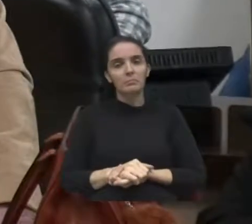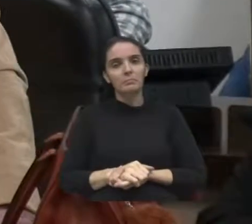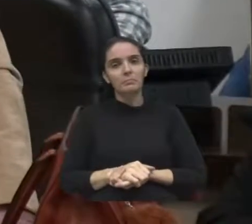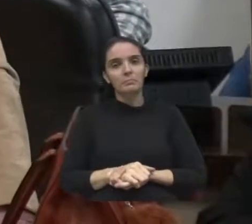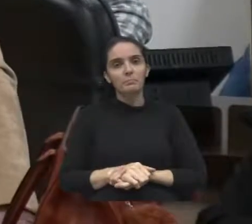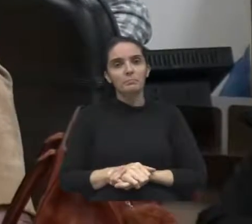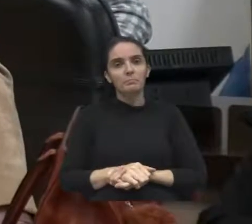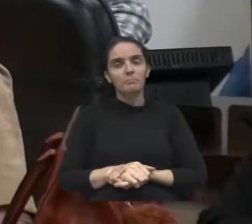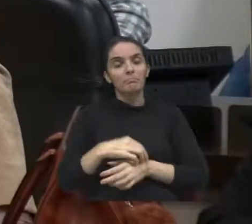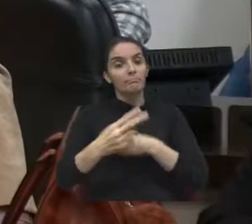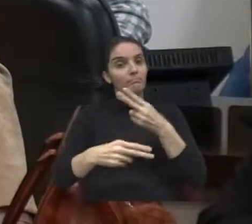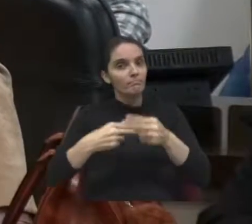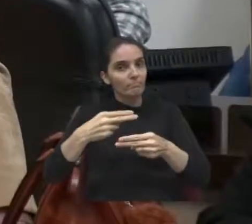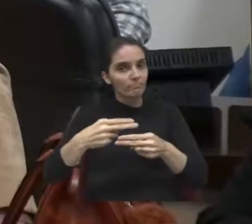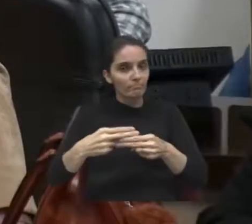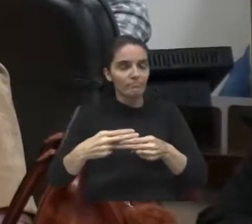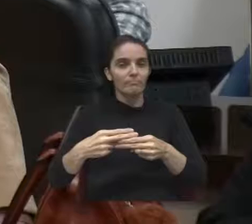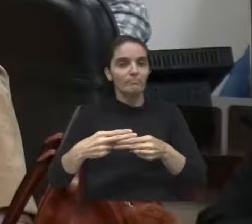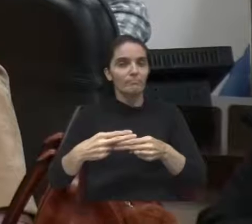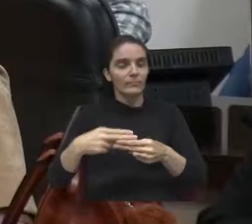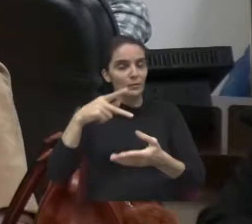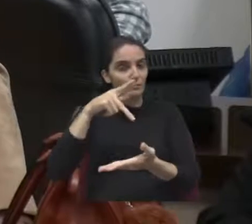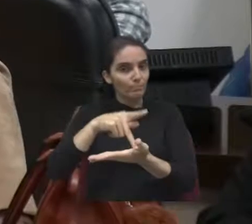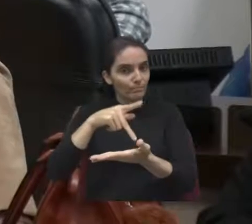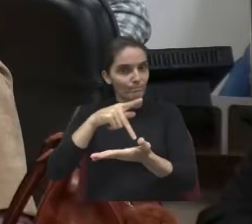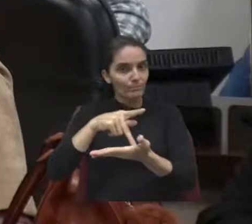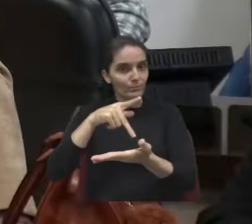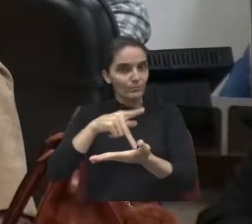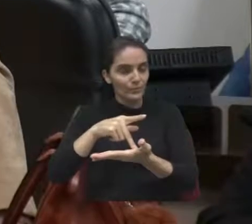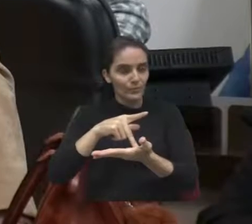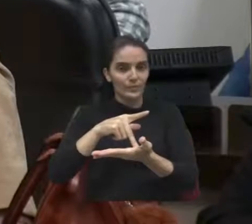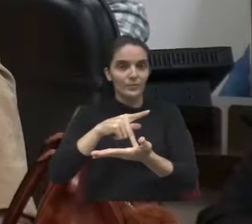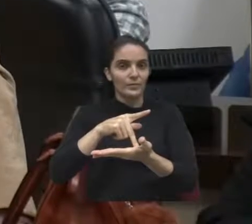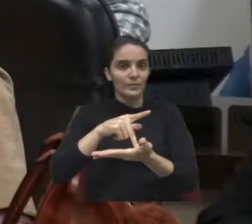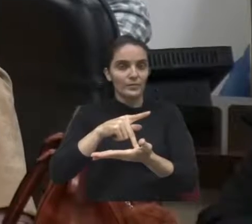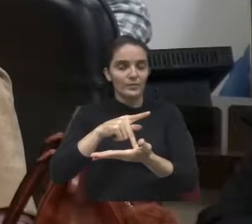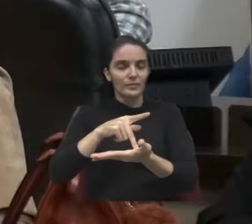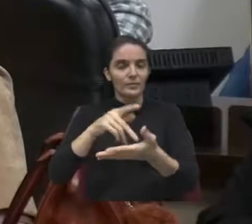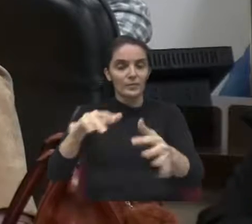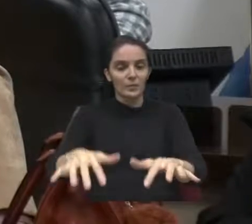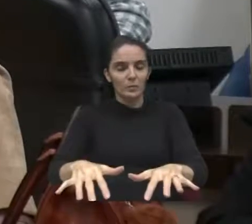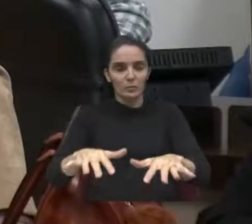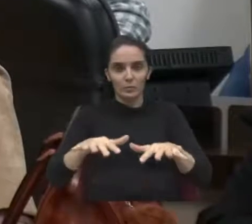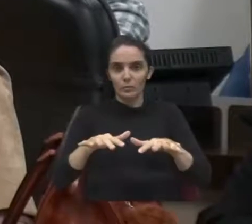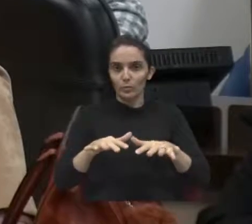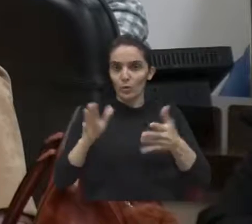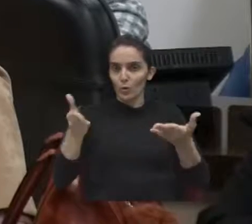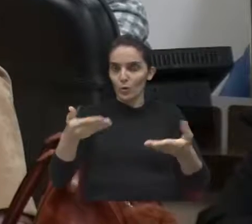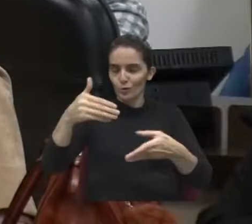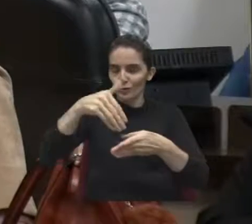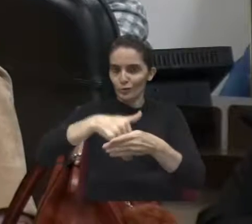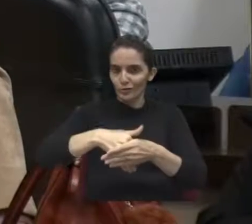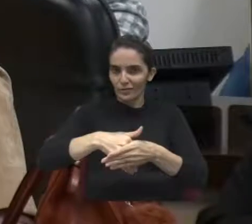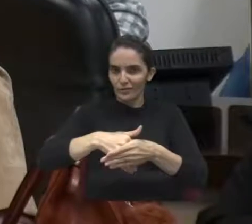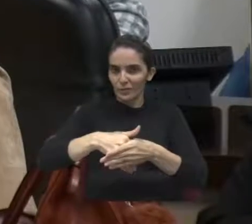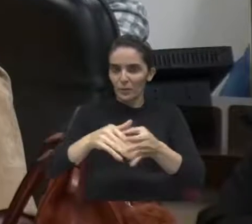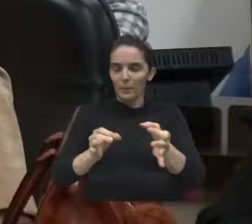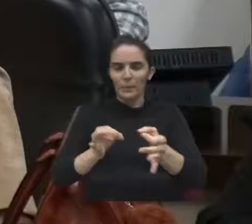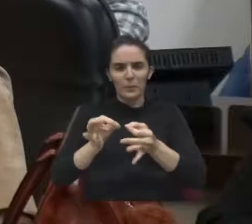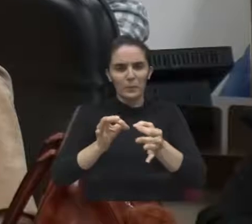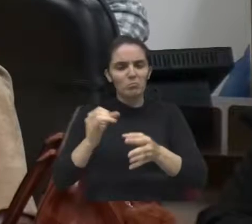Então, realmente, esse parlamento está hoje votando um projeto de suma